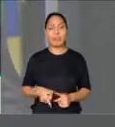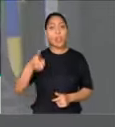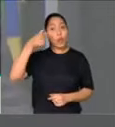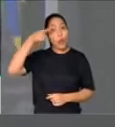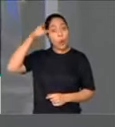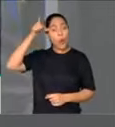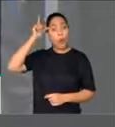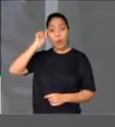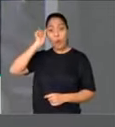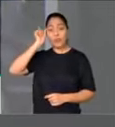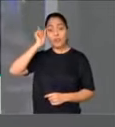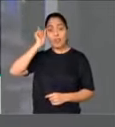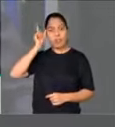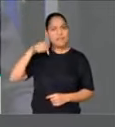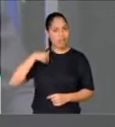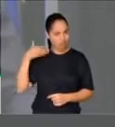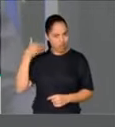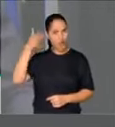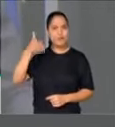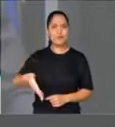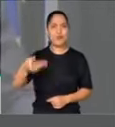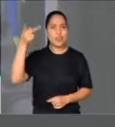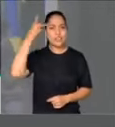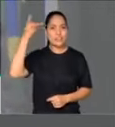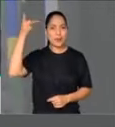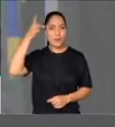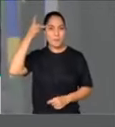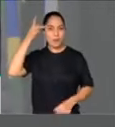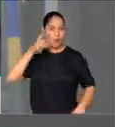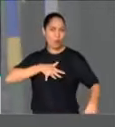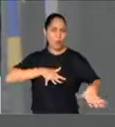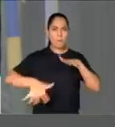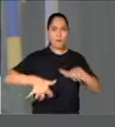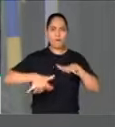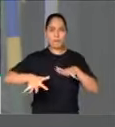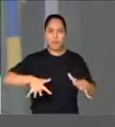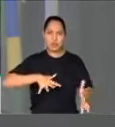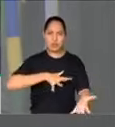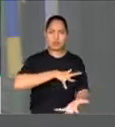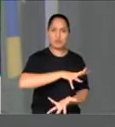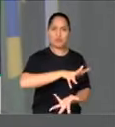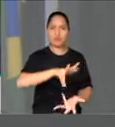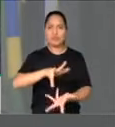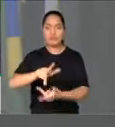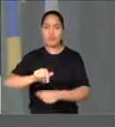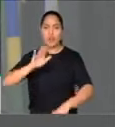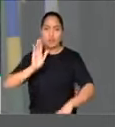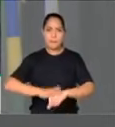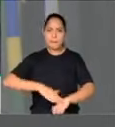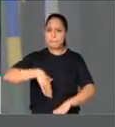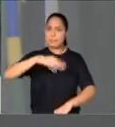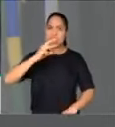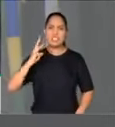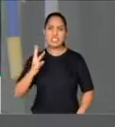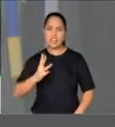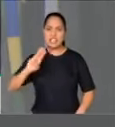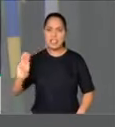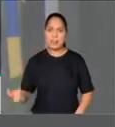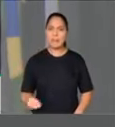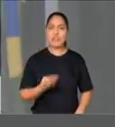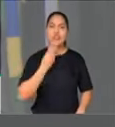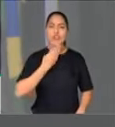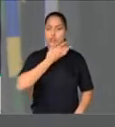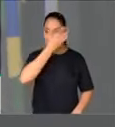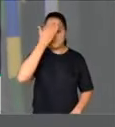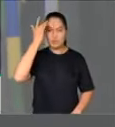Ontem estive em São Paulo, na maior parada do mundo. Mais de 3 milhões pedindo igualdade de direitos,